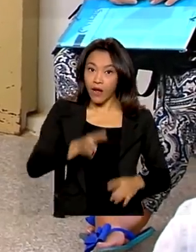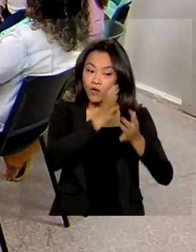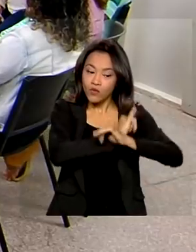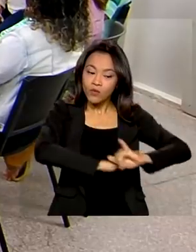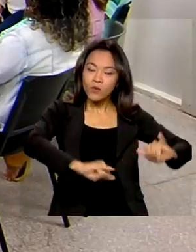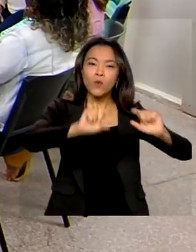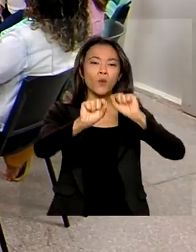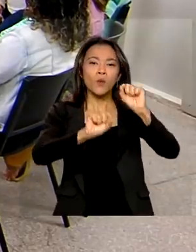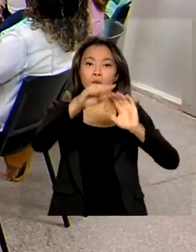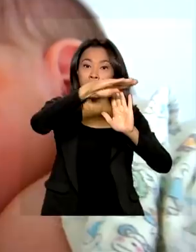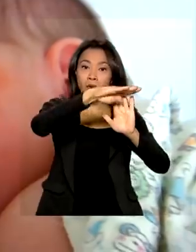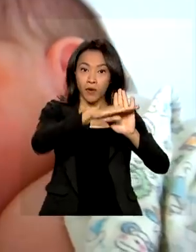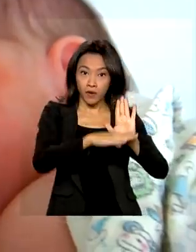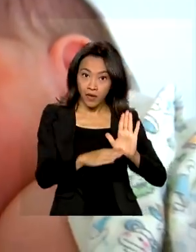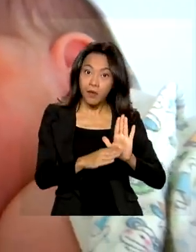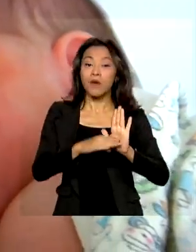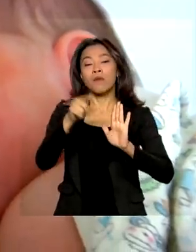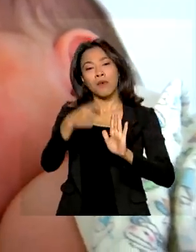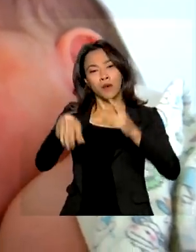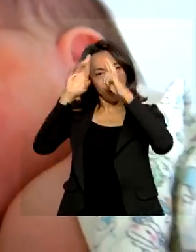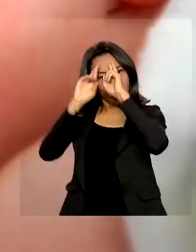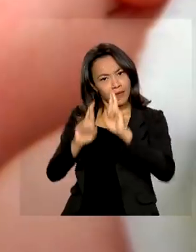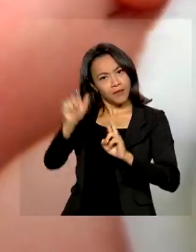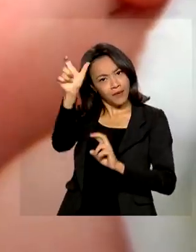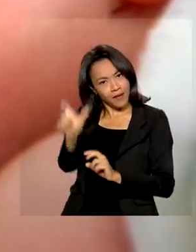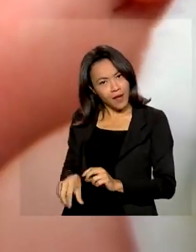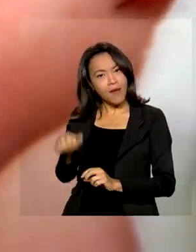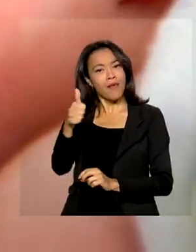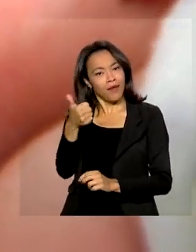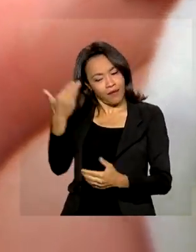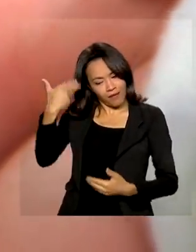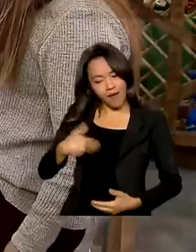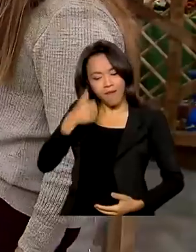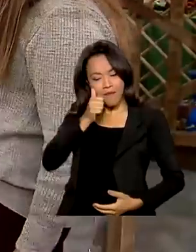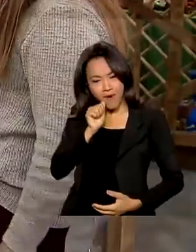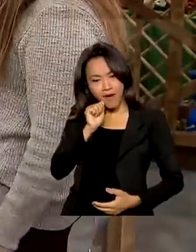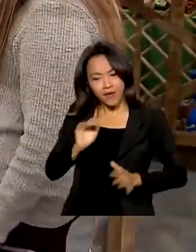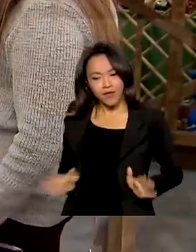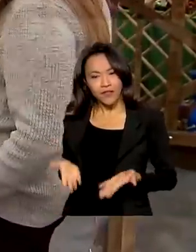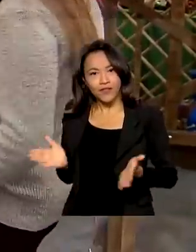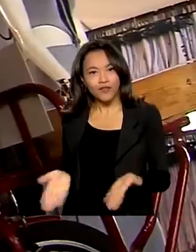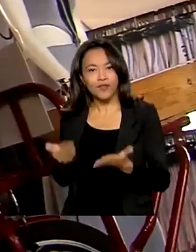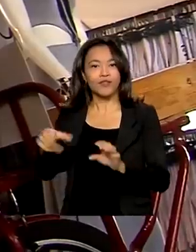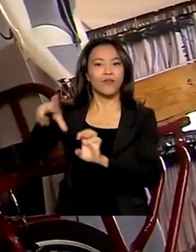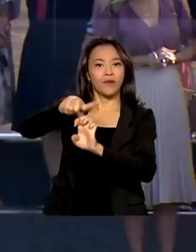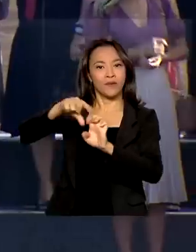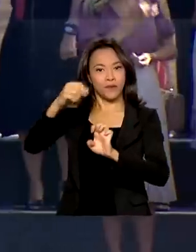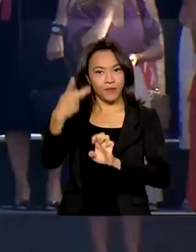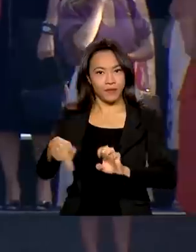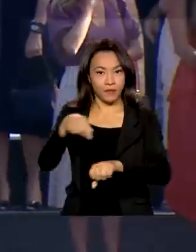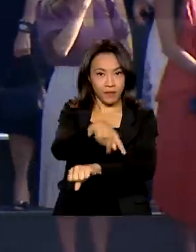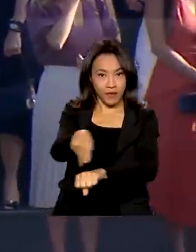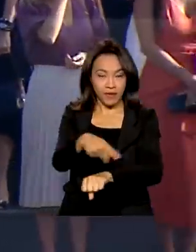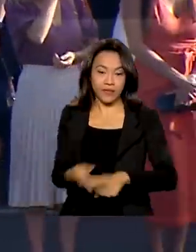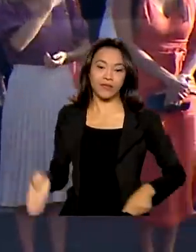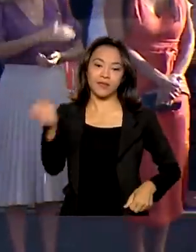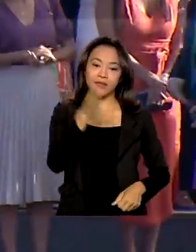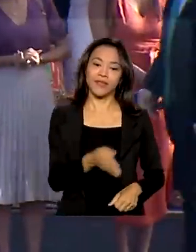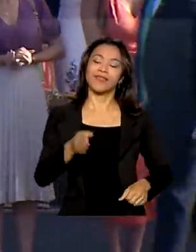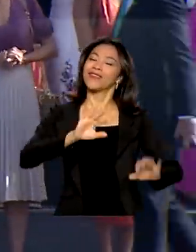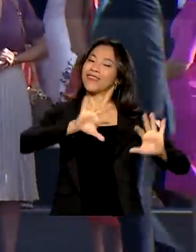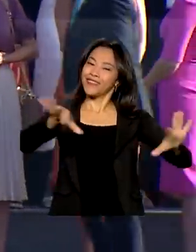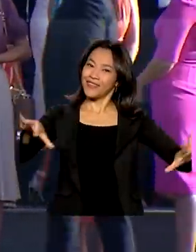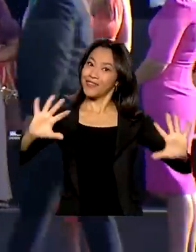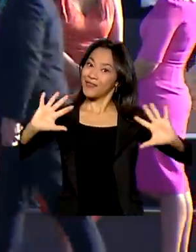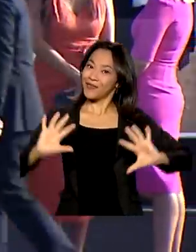programas para promover a dignidade da mulher enquanto mãe e incentivar o empreendedorismo no país. E em comemoração à